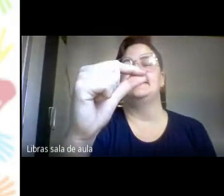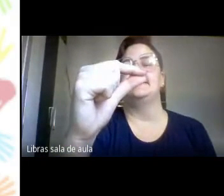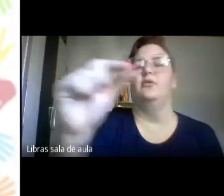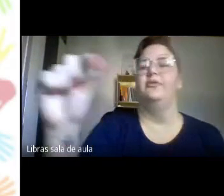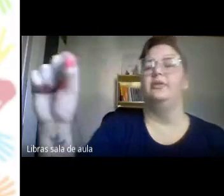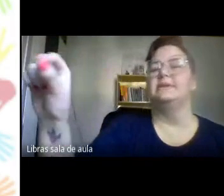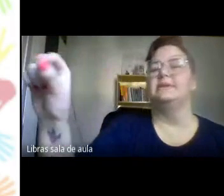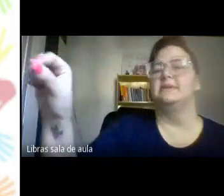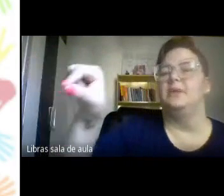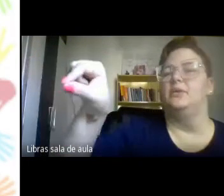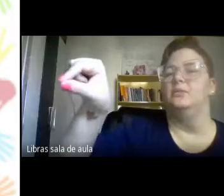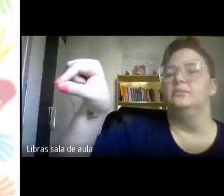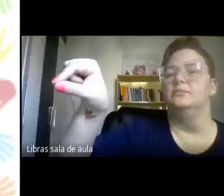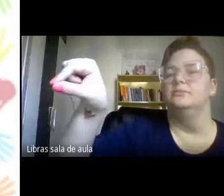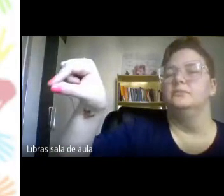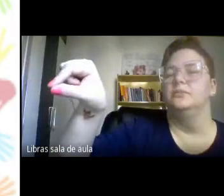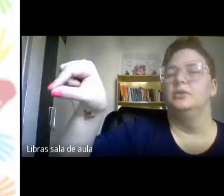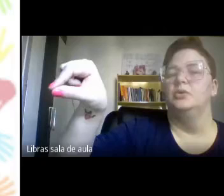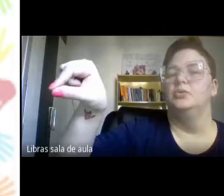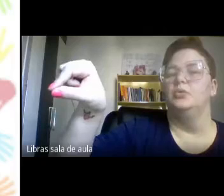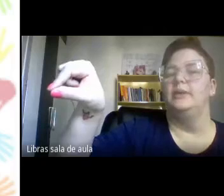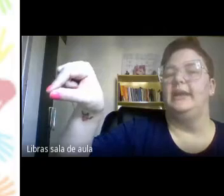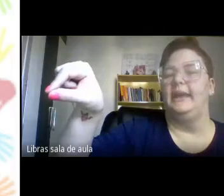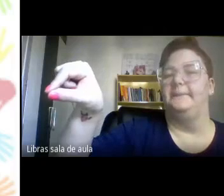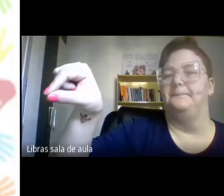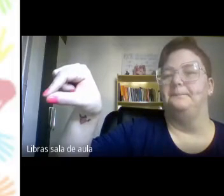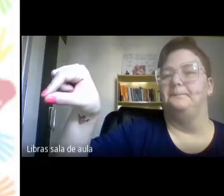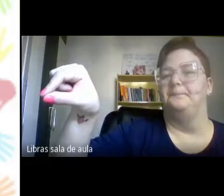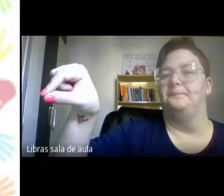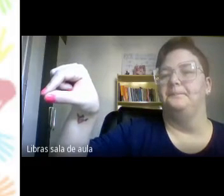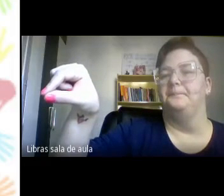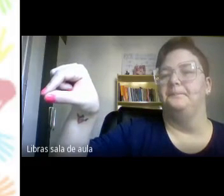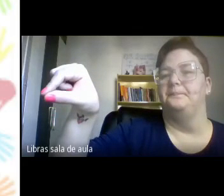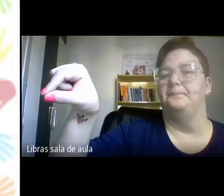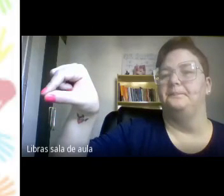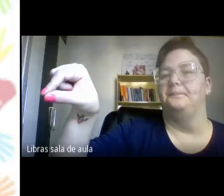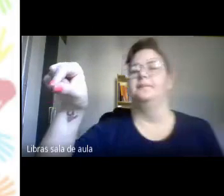é a configuração de mão do que?